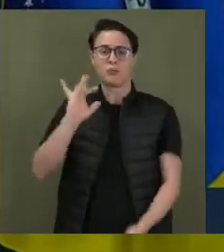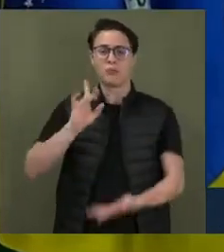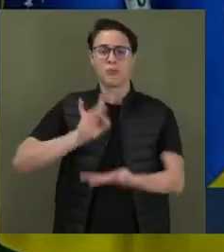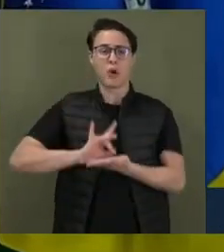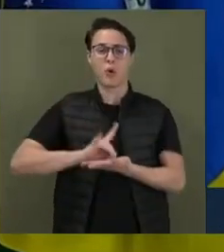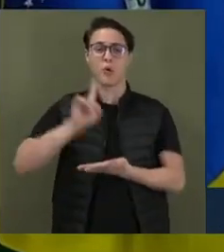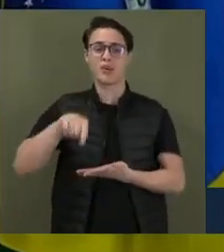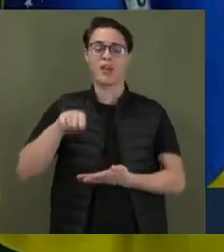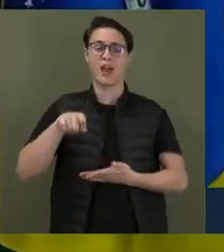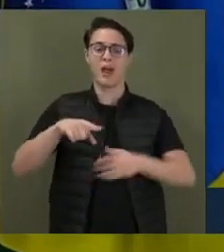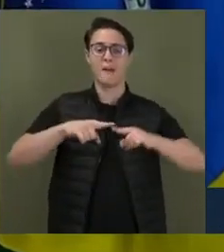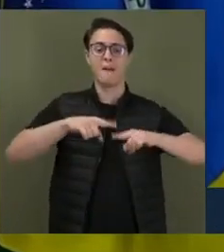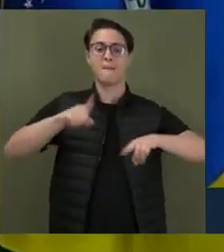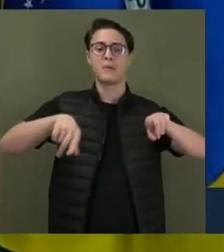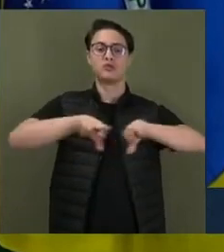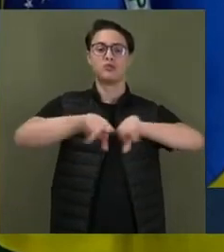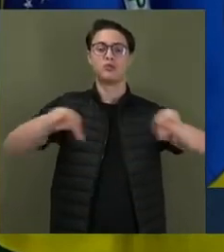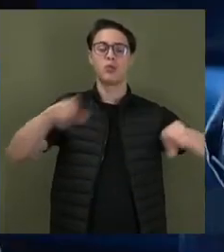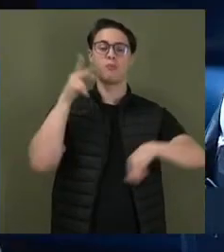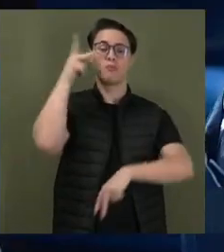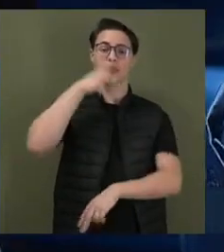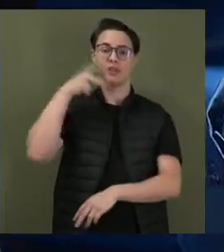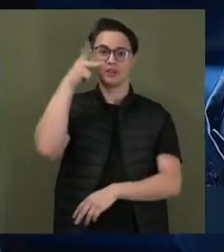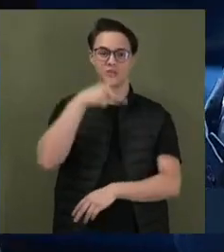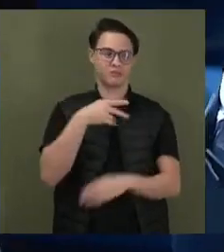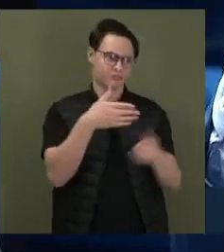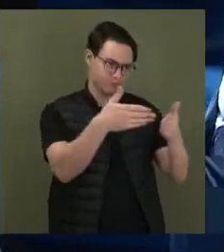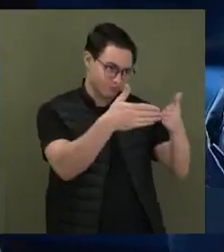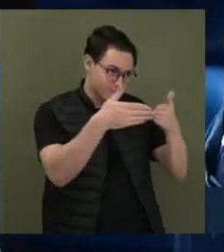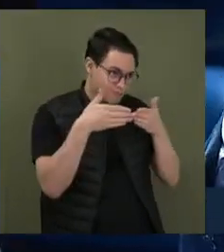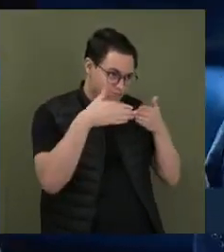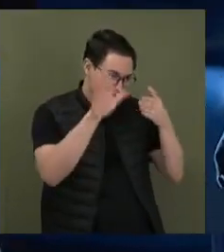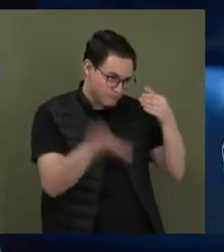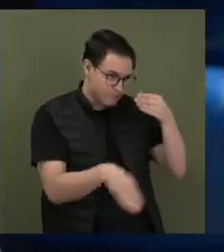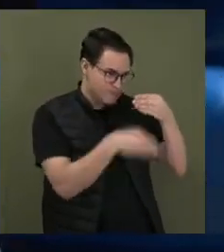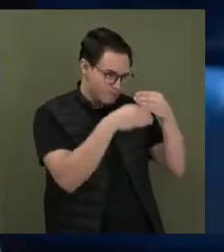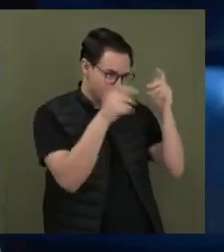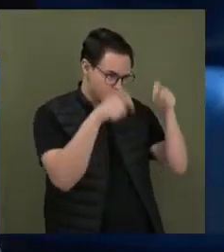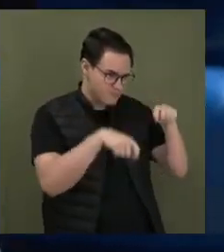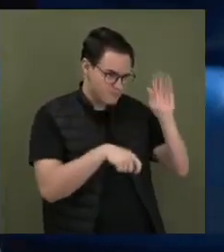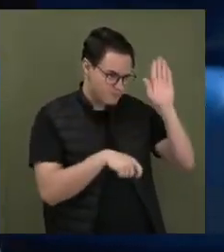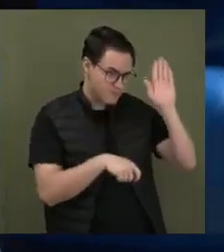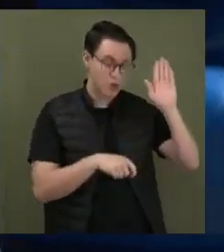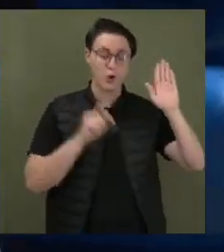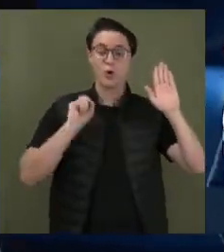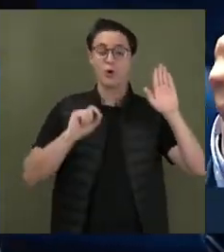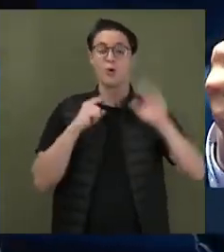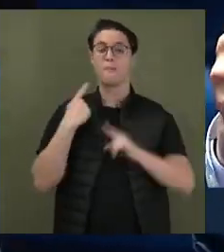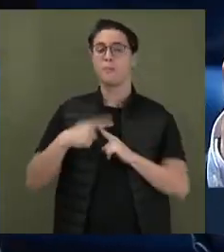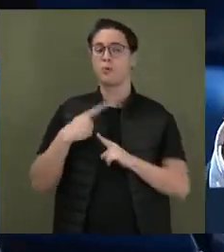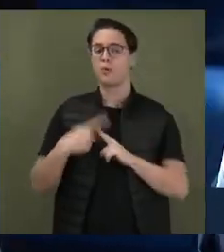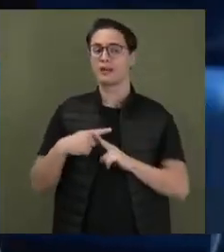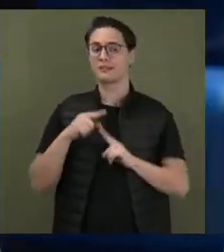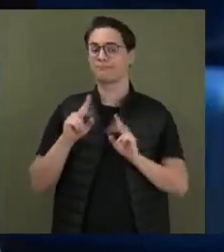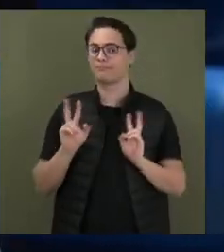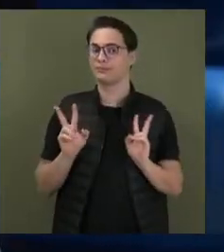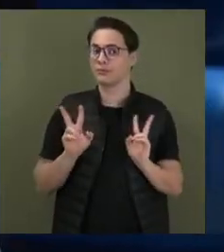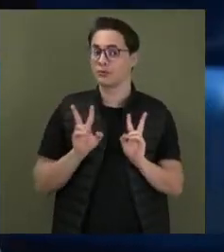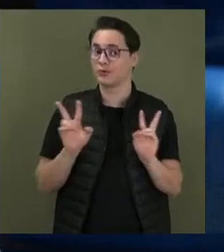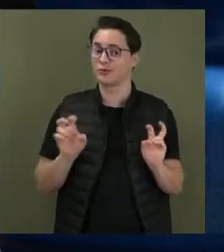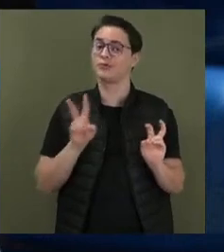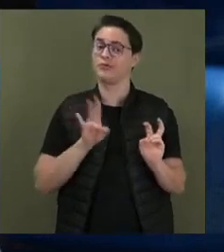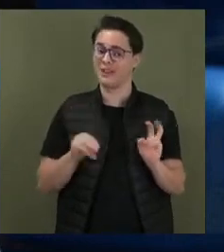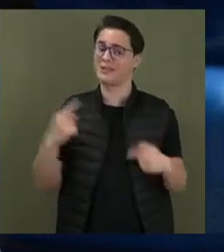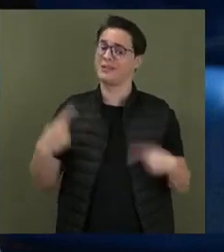é pluralidade e disputa eleitoral. Eu lhe peço esse aparte neste momento, presidente, até porque o assunto virá para o